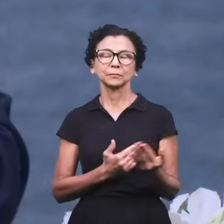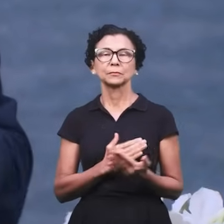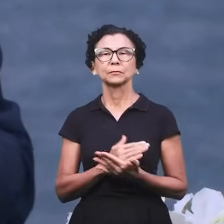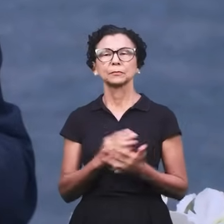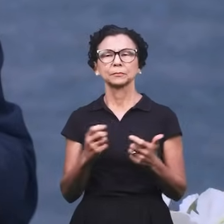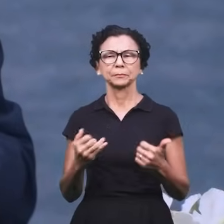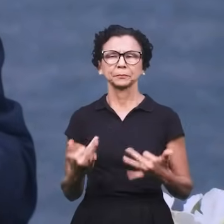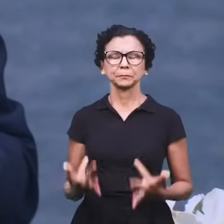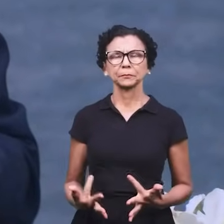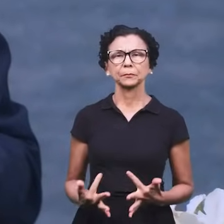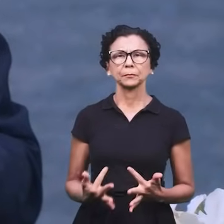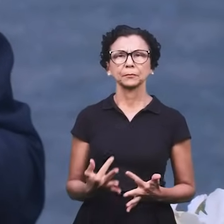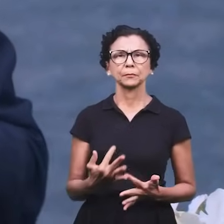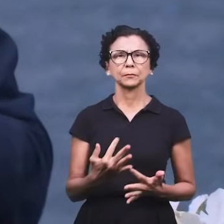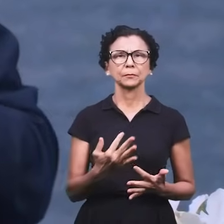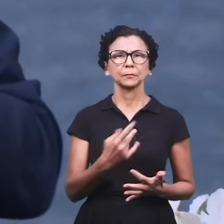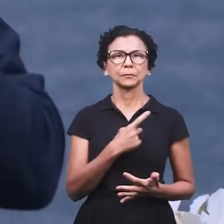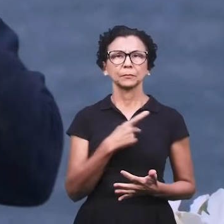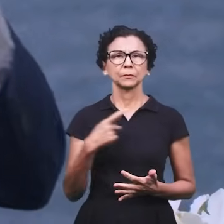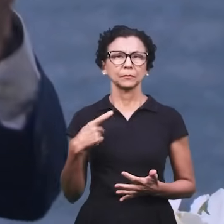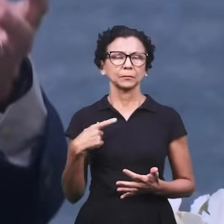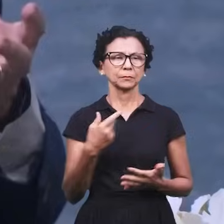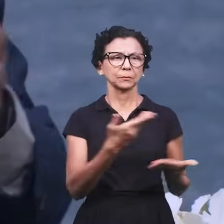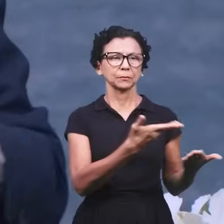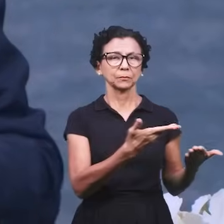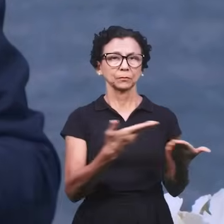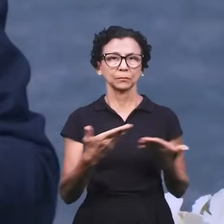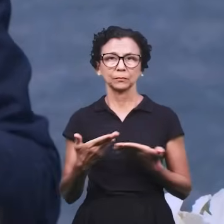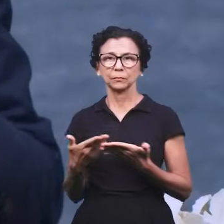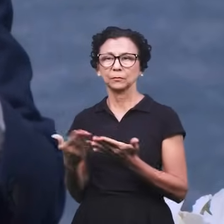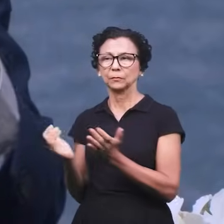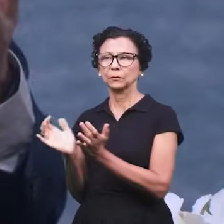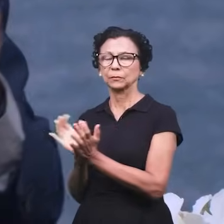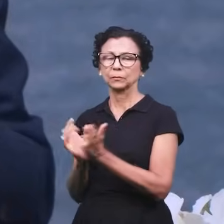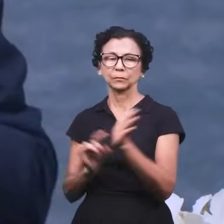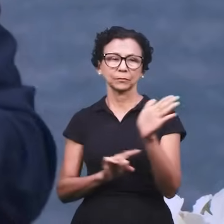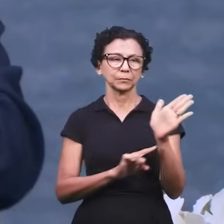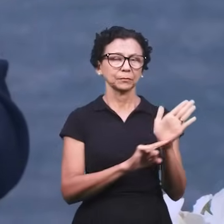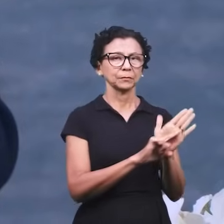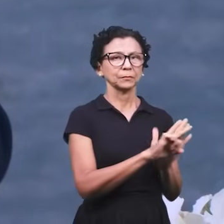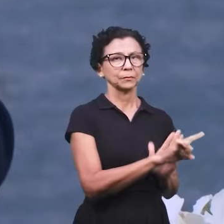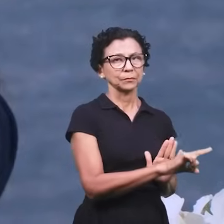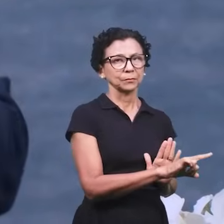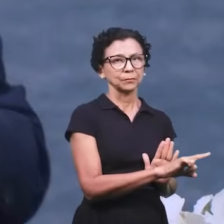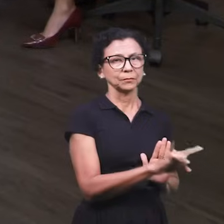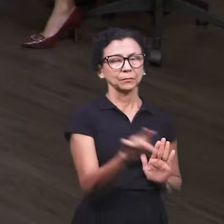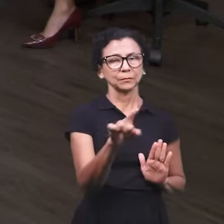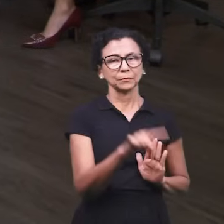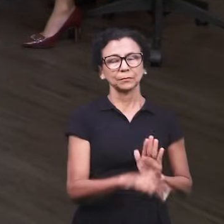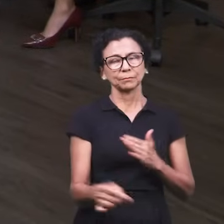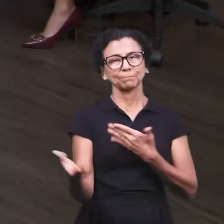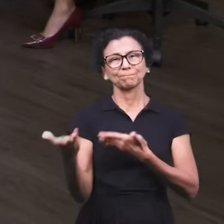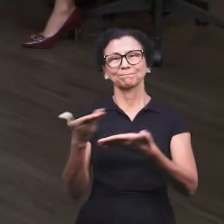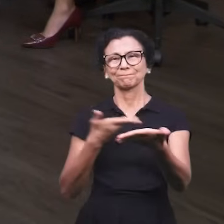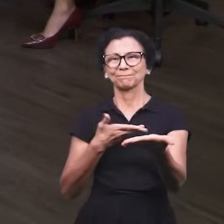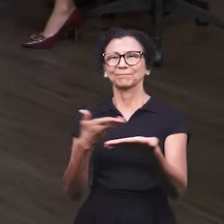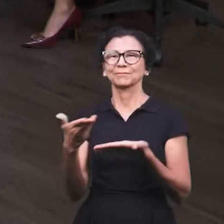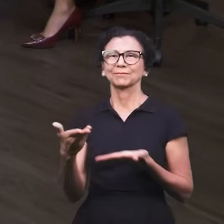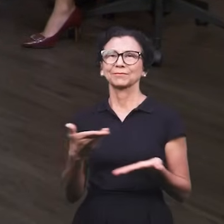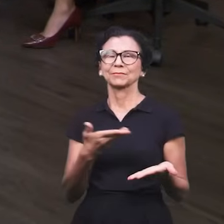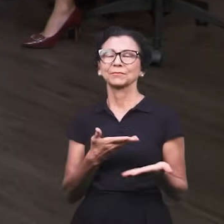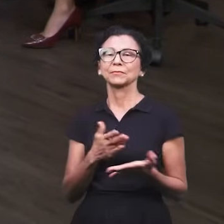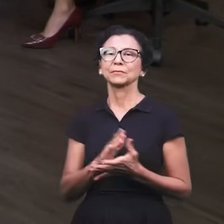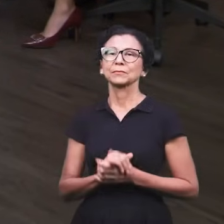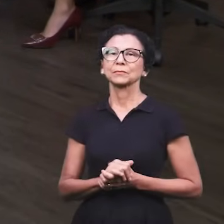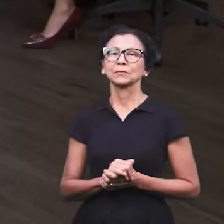perguntas para o pastor convidado que vai colaborando e nós também aqui interagimos, conversamos alguma coisa.